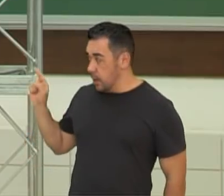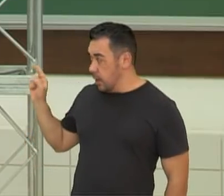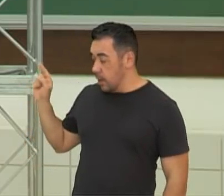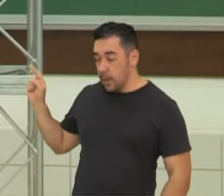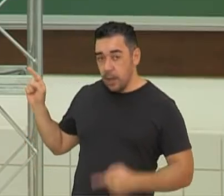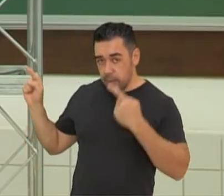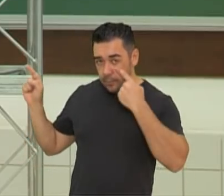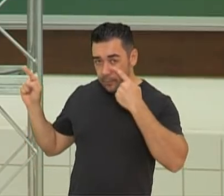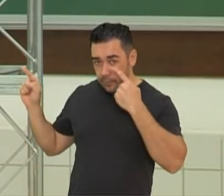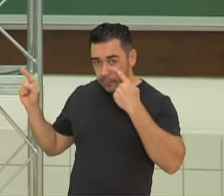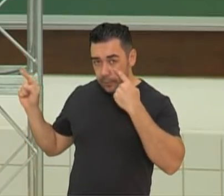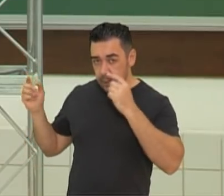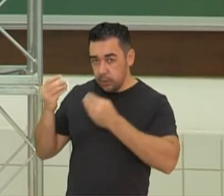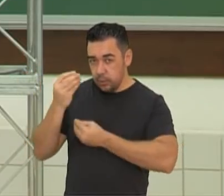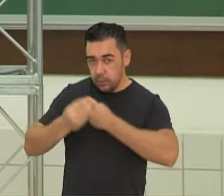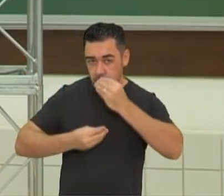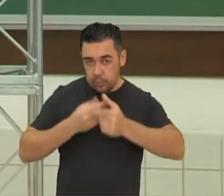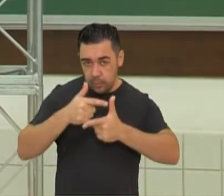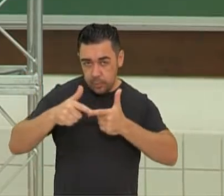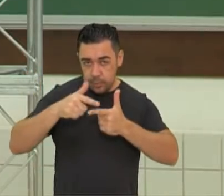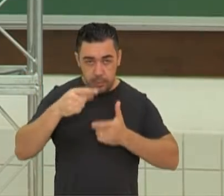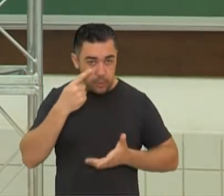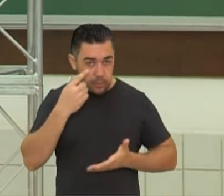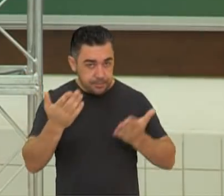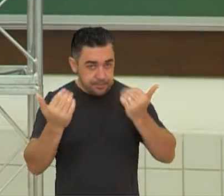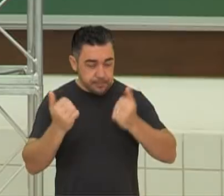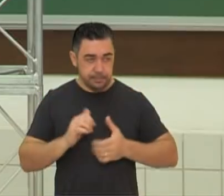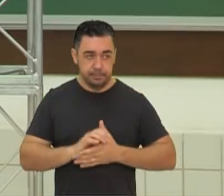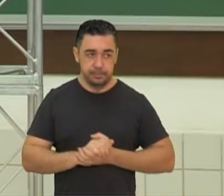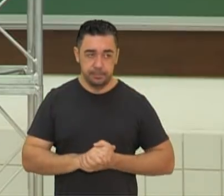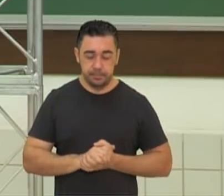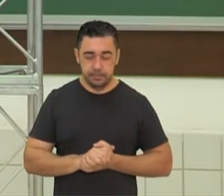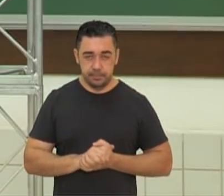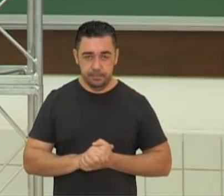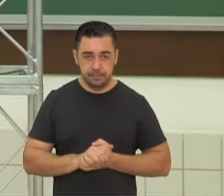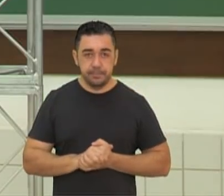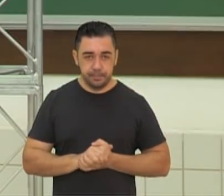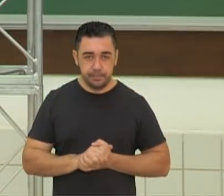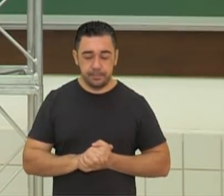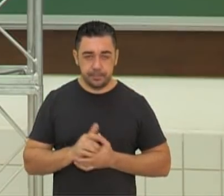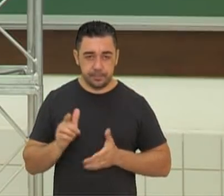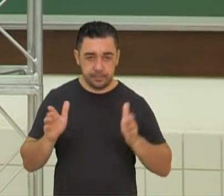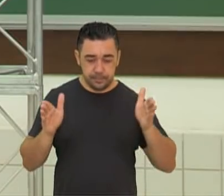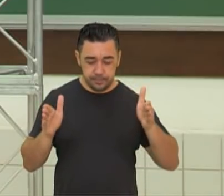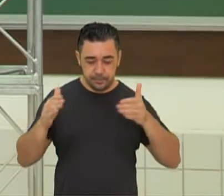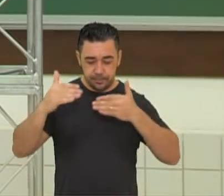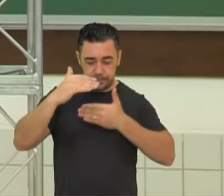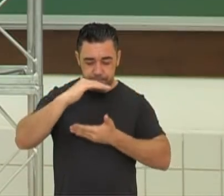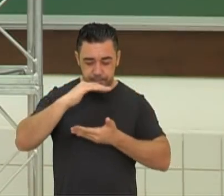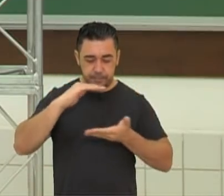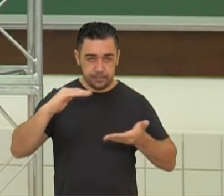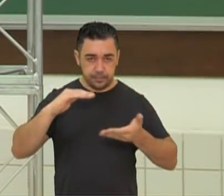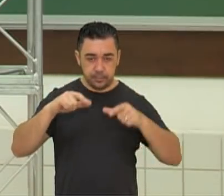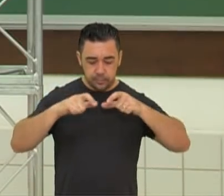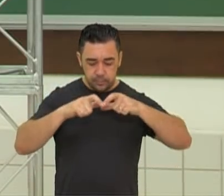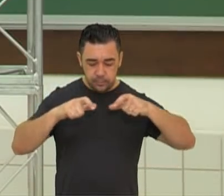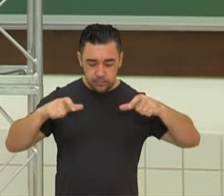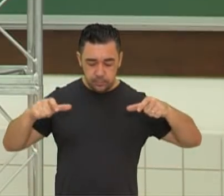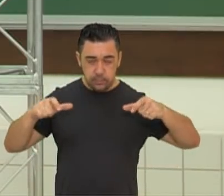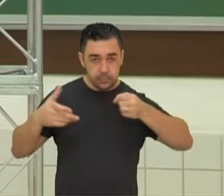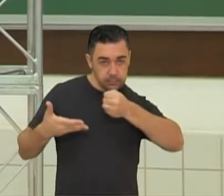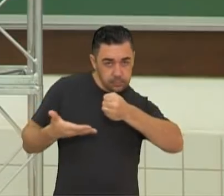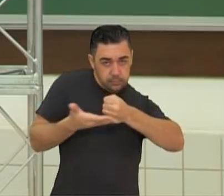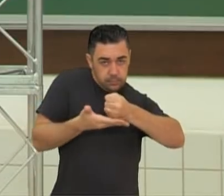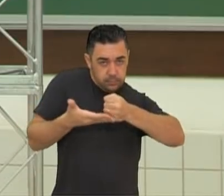vamos representar nesse problema. Dá uma olhada. Eu desenhei aqui um paralelepípedo e eu pintei a base, tá?